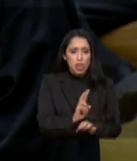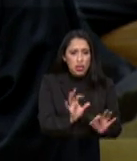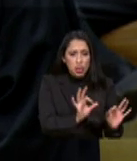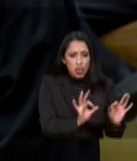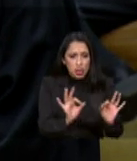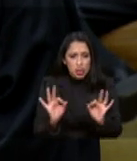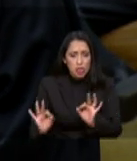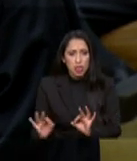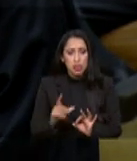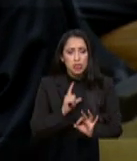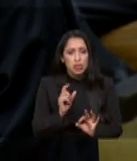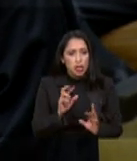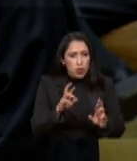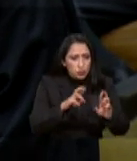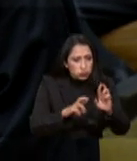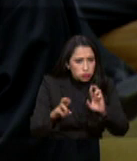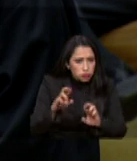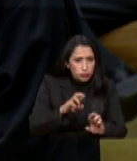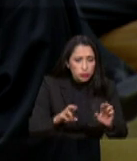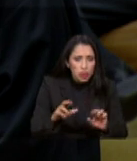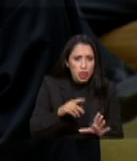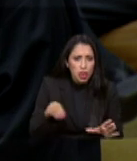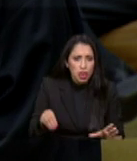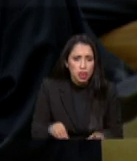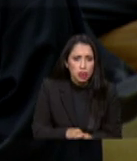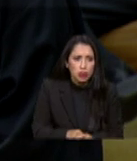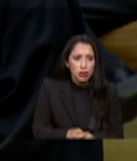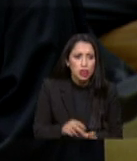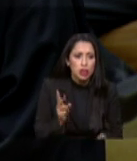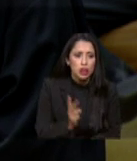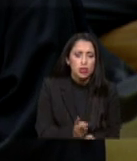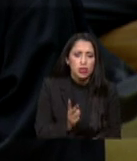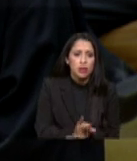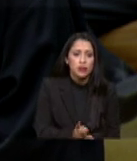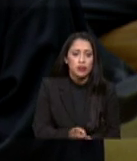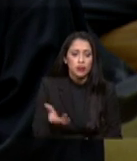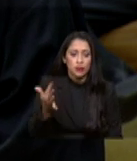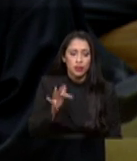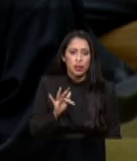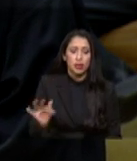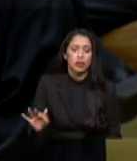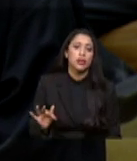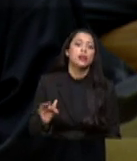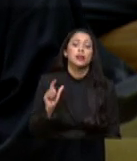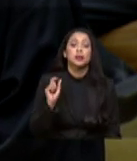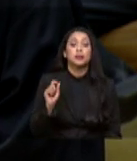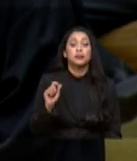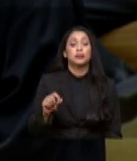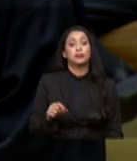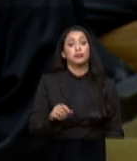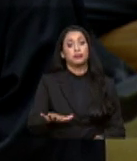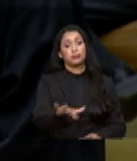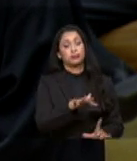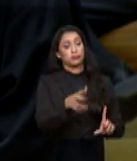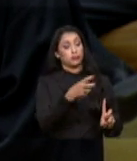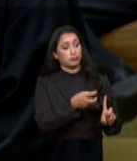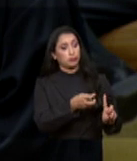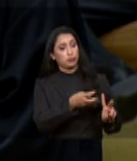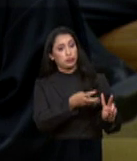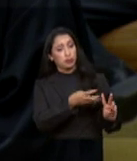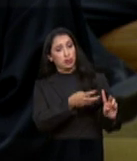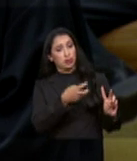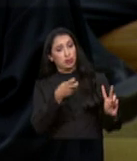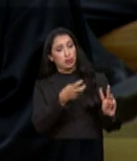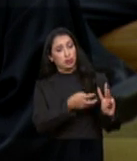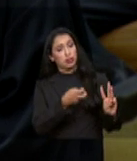delitos ambientais dentro das unidades de conservação federais em terras indígenas, áreas devolutas e de